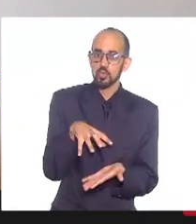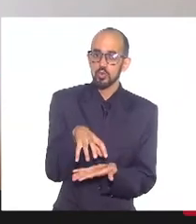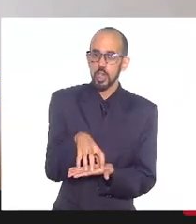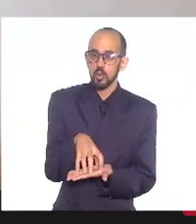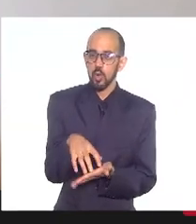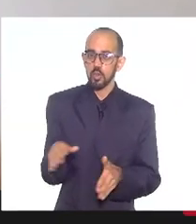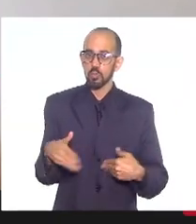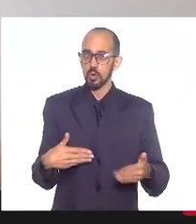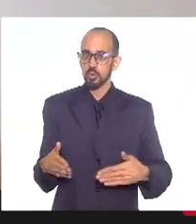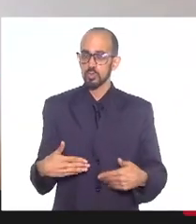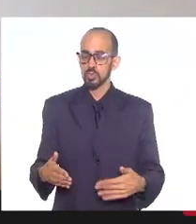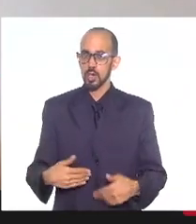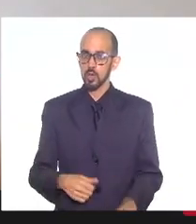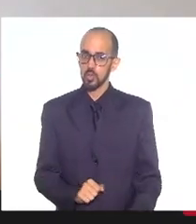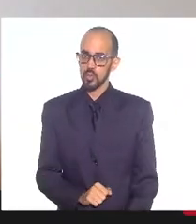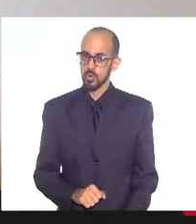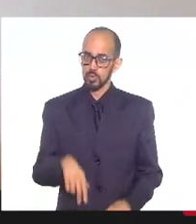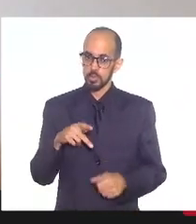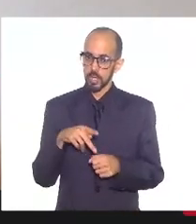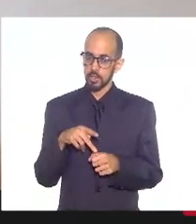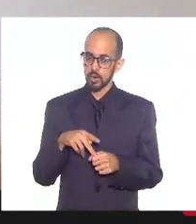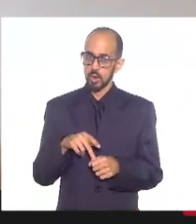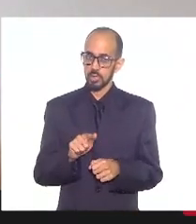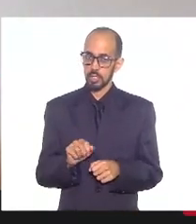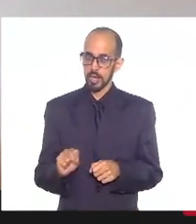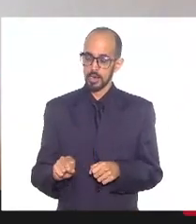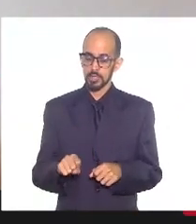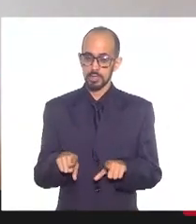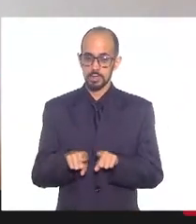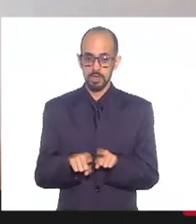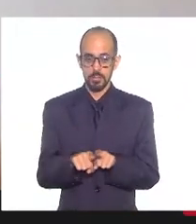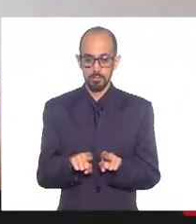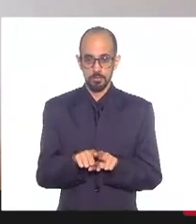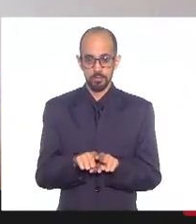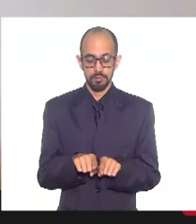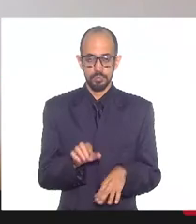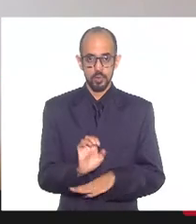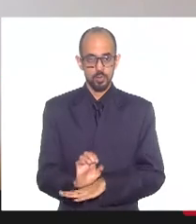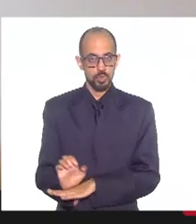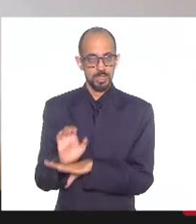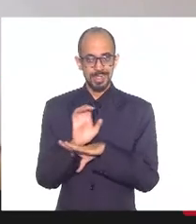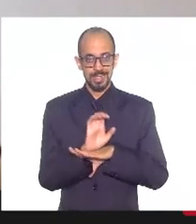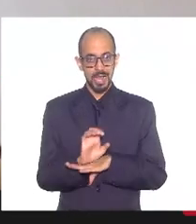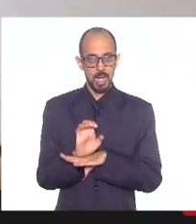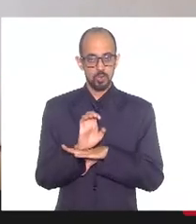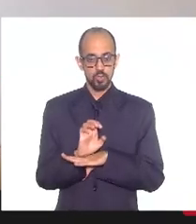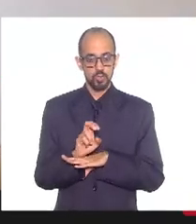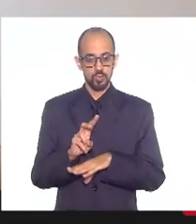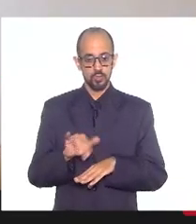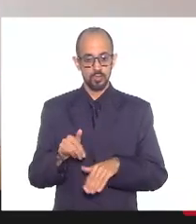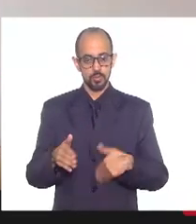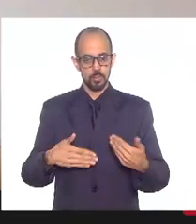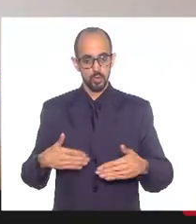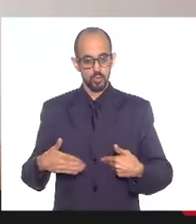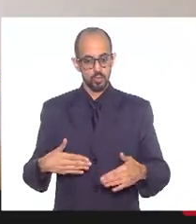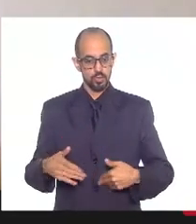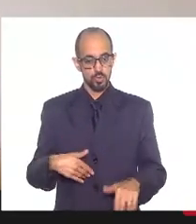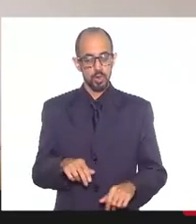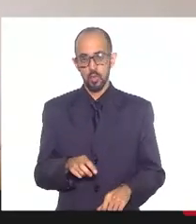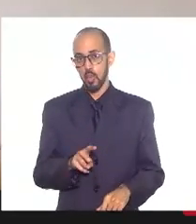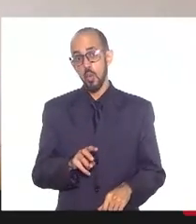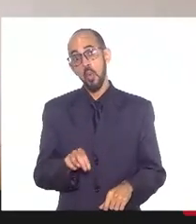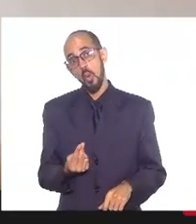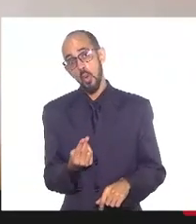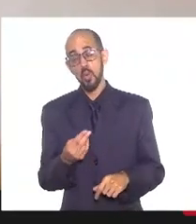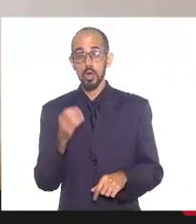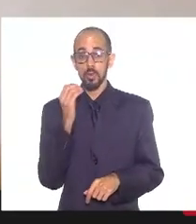produção de petróleo e gás e também os estados atualmente produtores ou que poderiam vir a ser produtores,